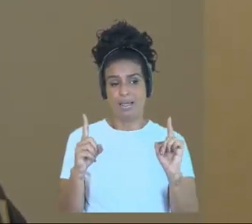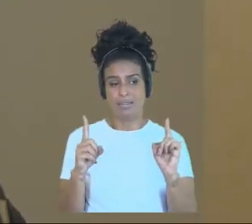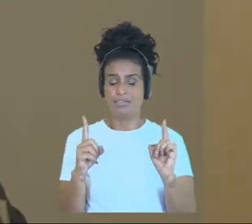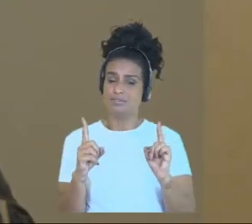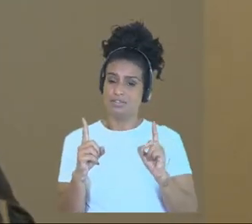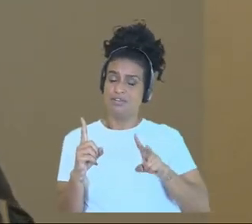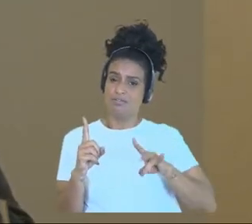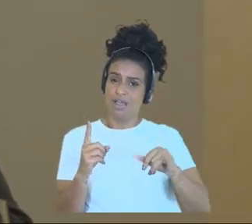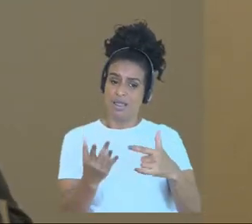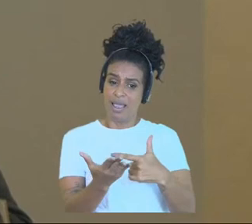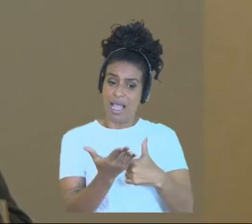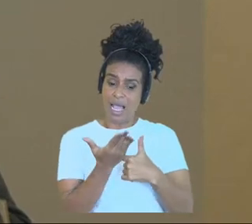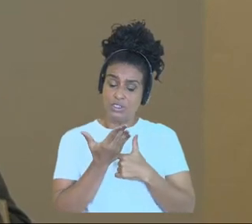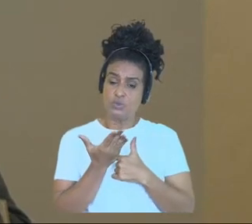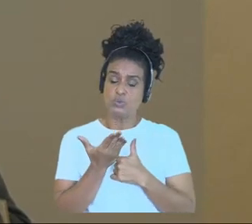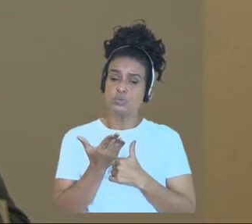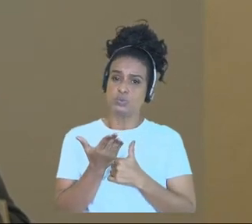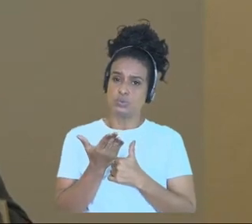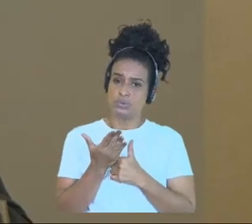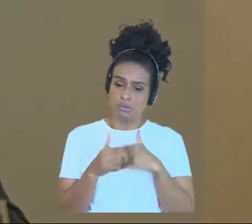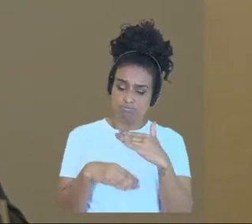forma, ajudarão o presidente Lula